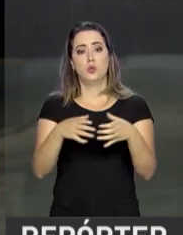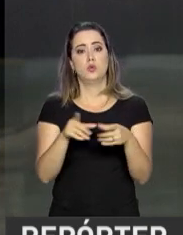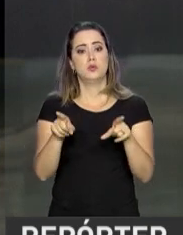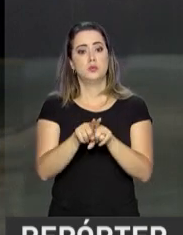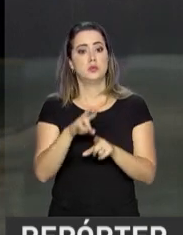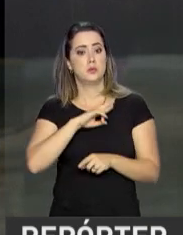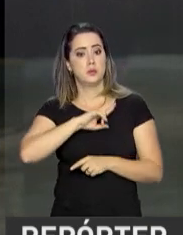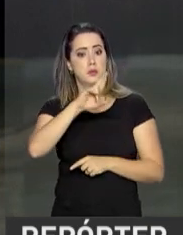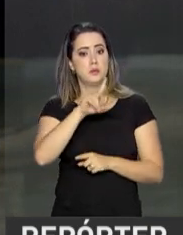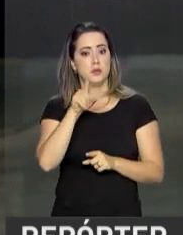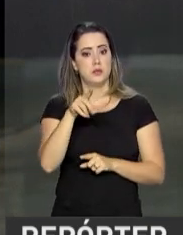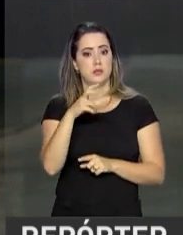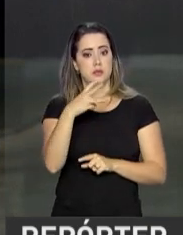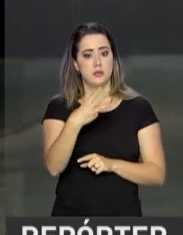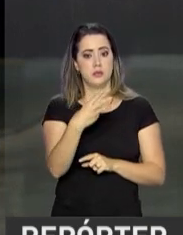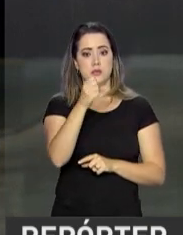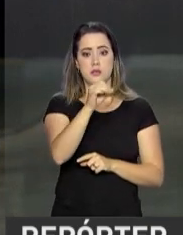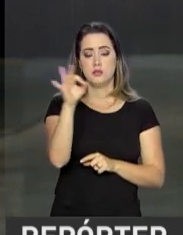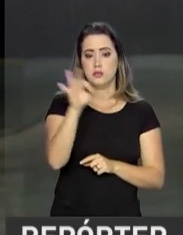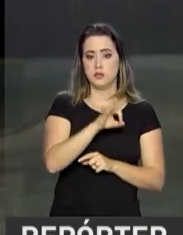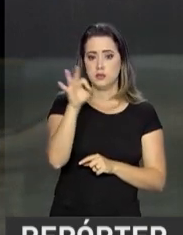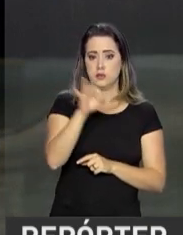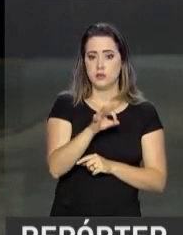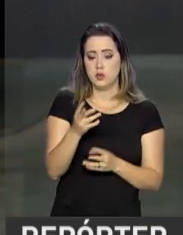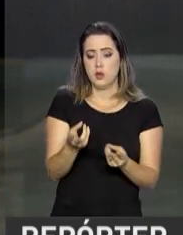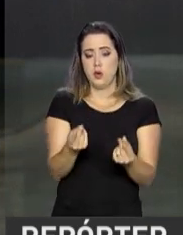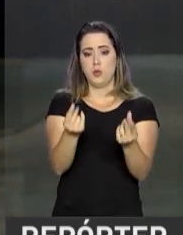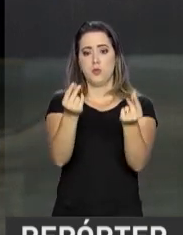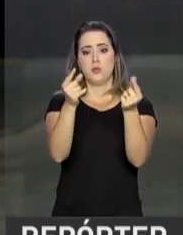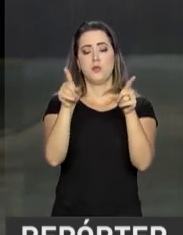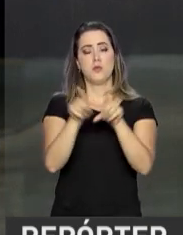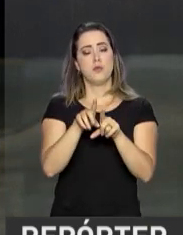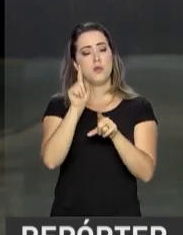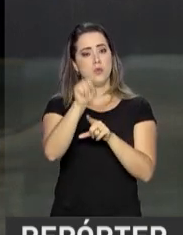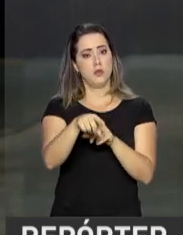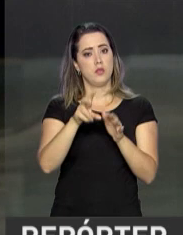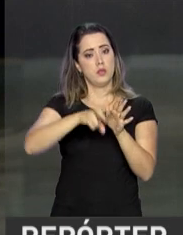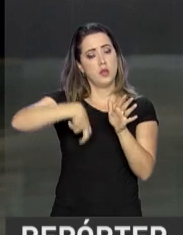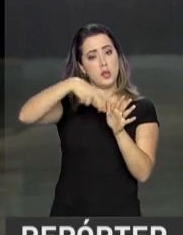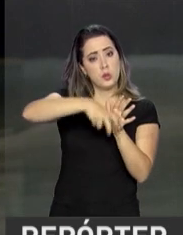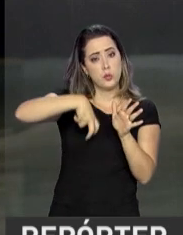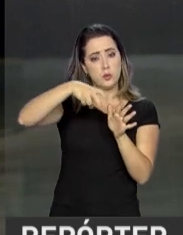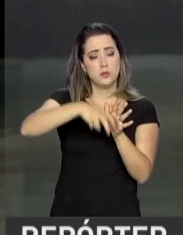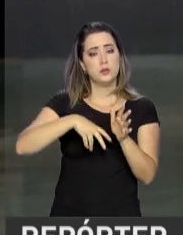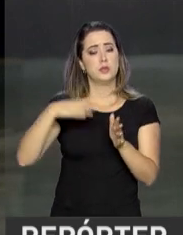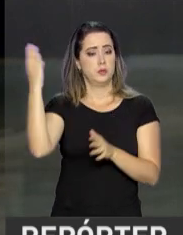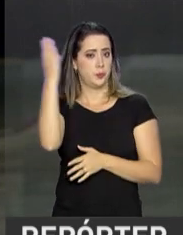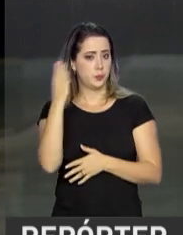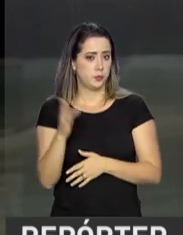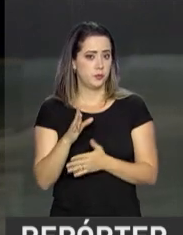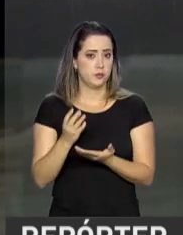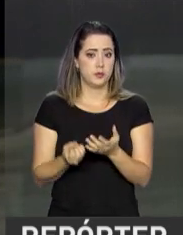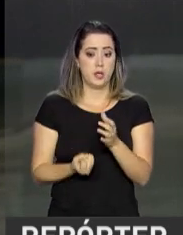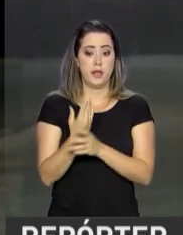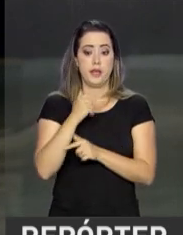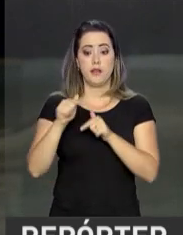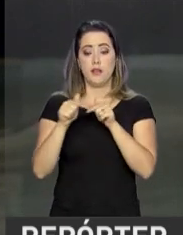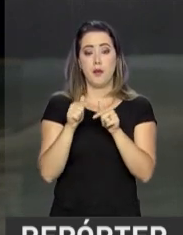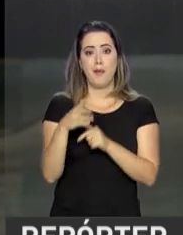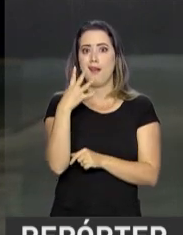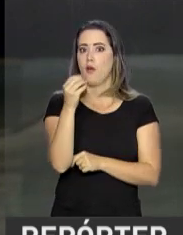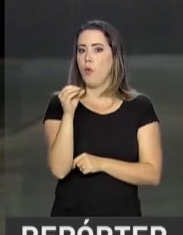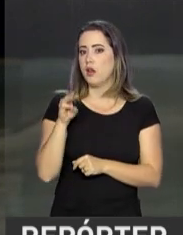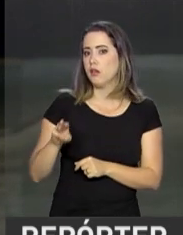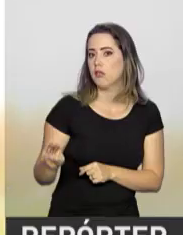responde por 38% do valor bruto da produção agropecuária no país e emprega 40